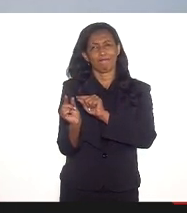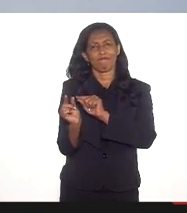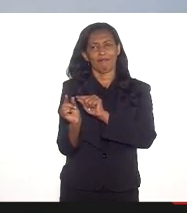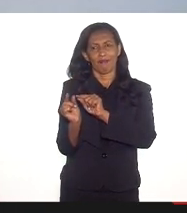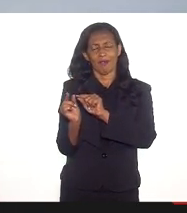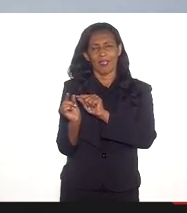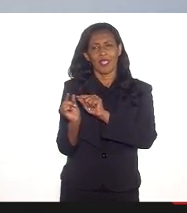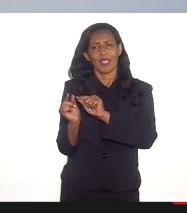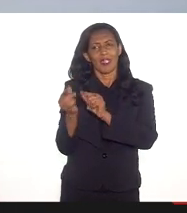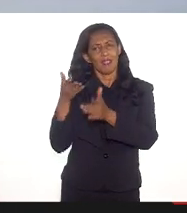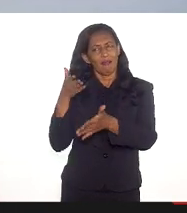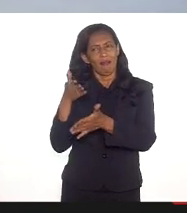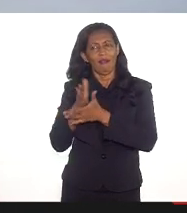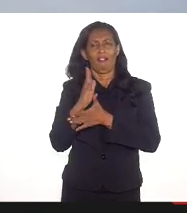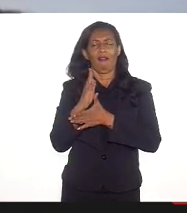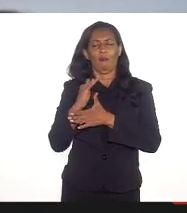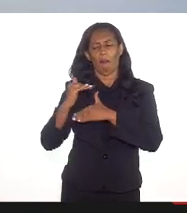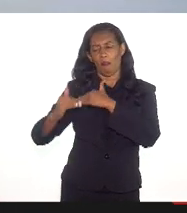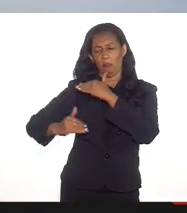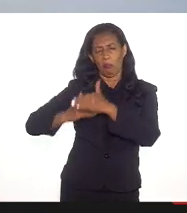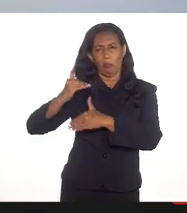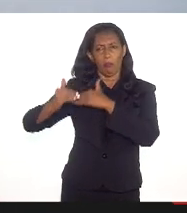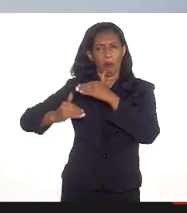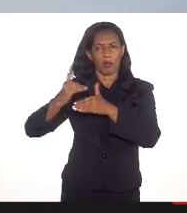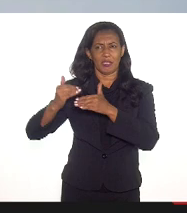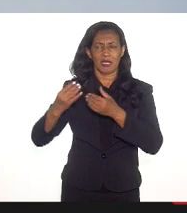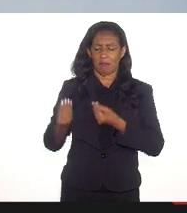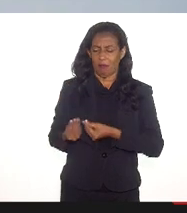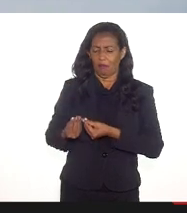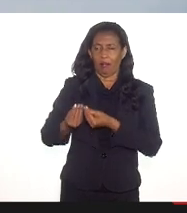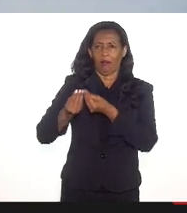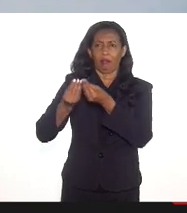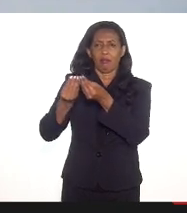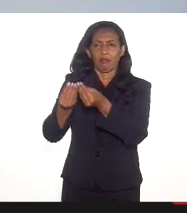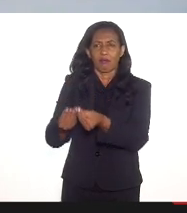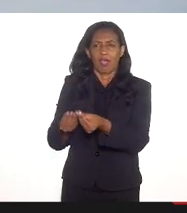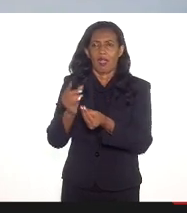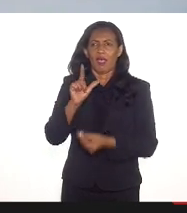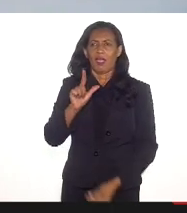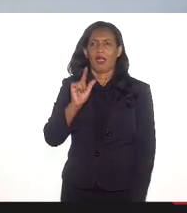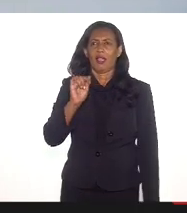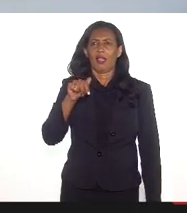que foi aberto pela FAETEC para disponibilizar o